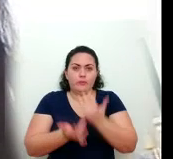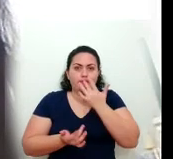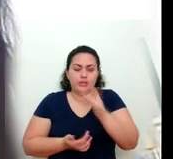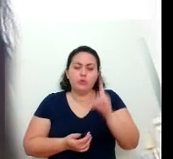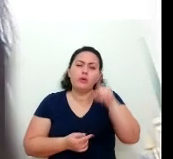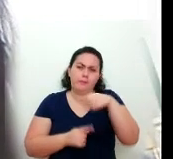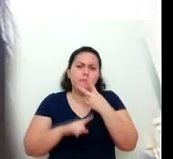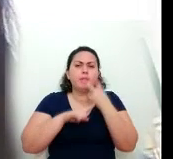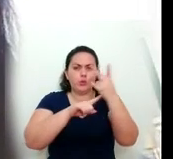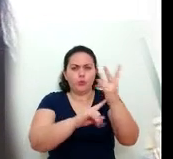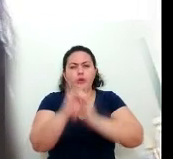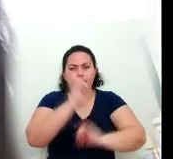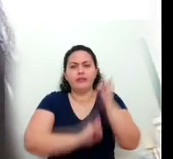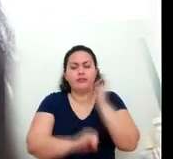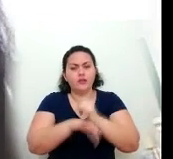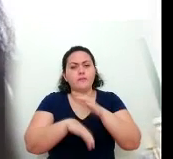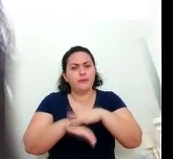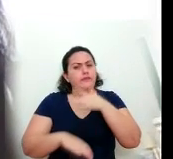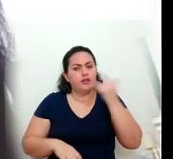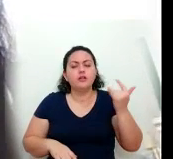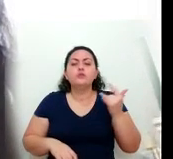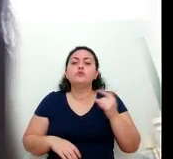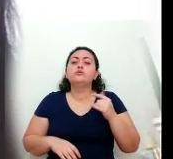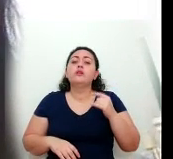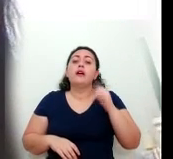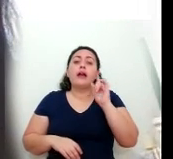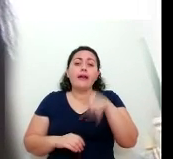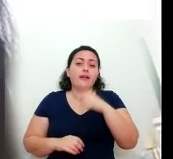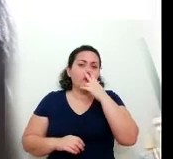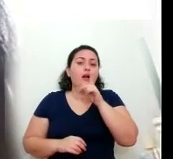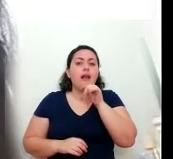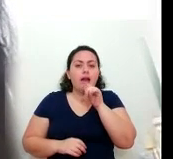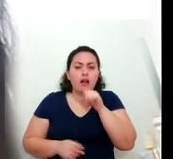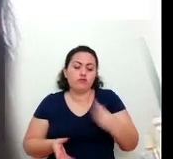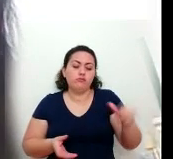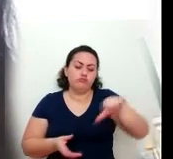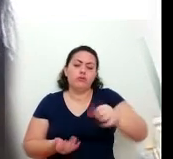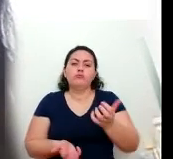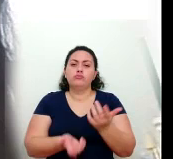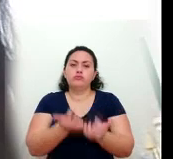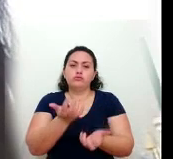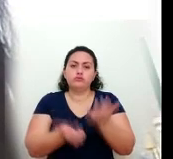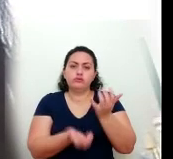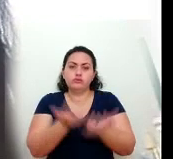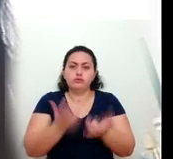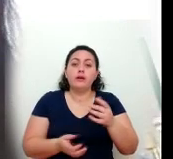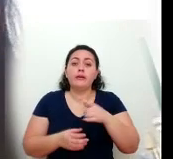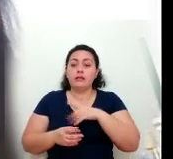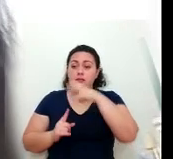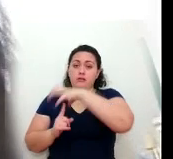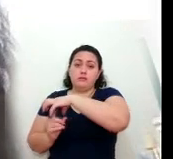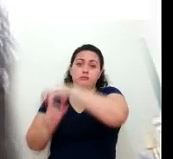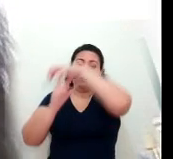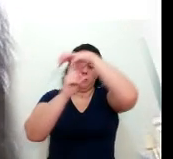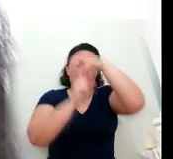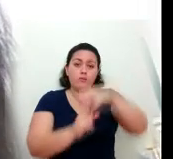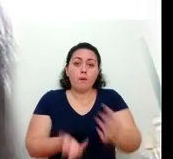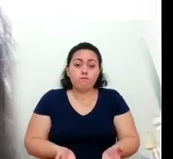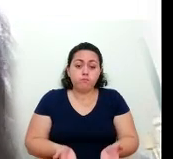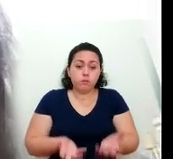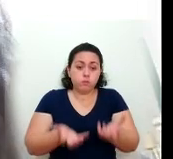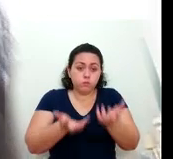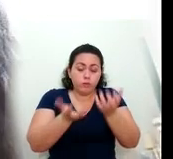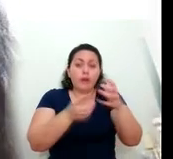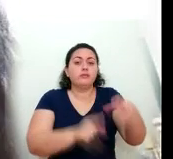quiser buscar, que é um pré-preparo também, né? A gente coloca para ferver, né? Põe uma água para ferver, mergulha a verdura,